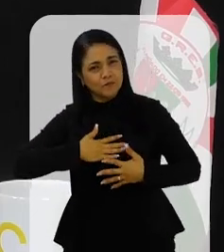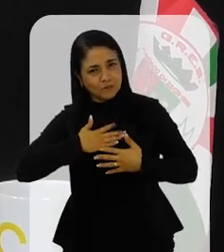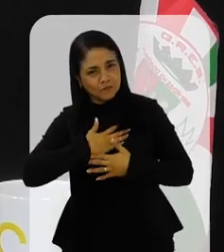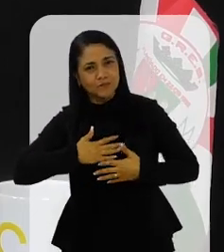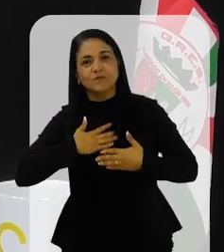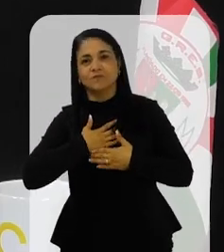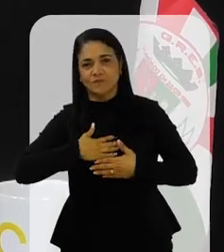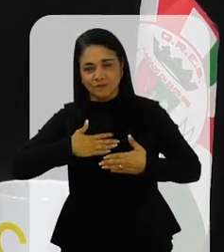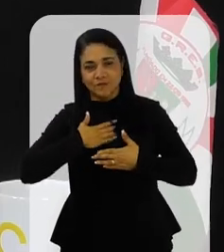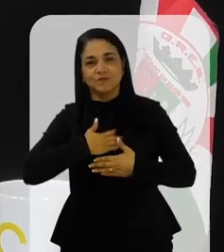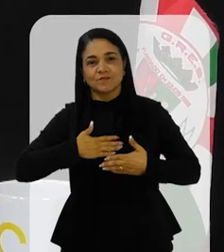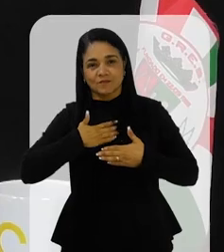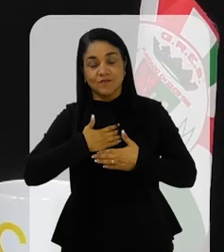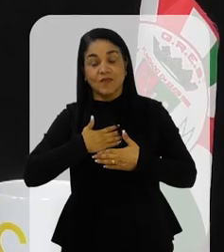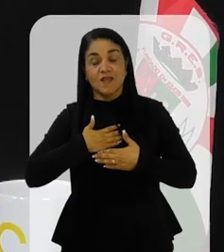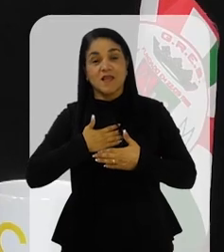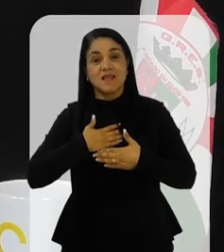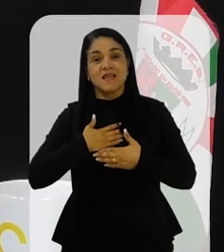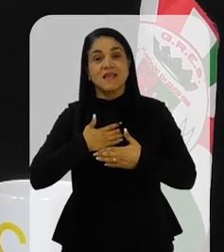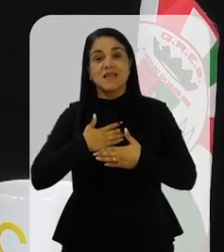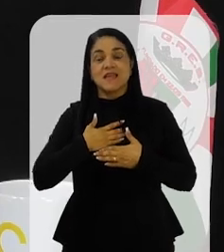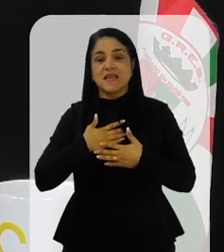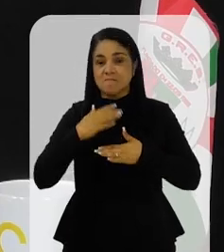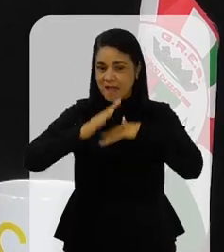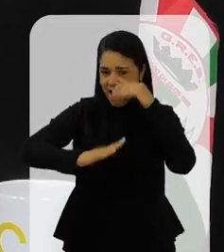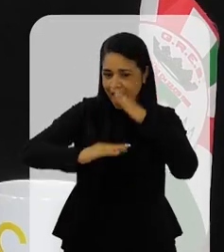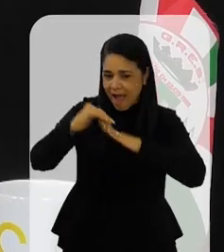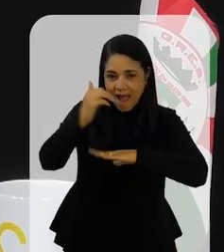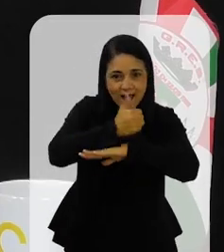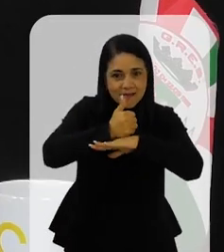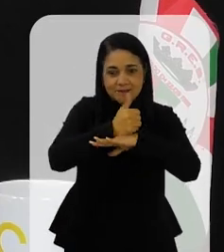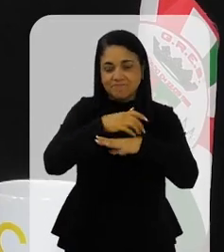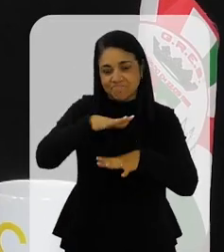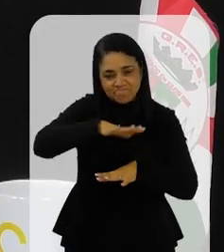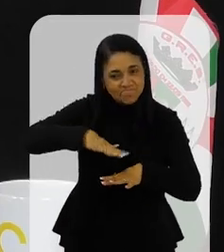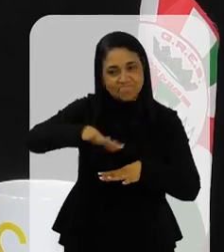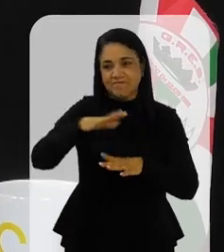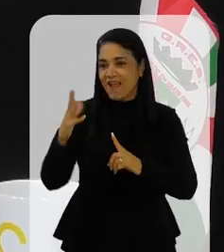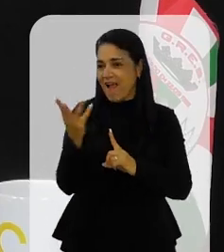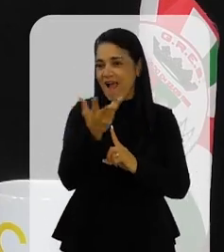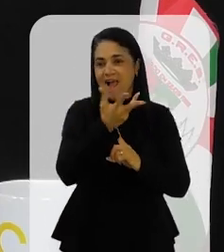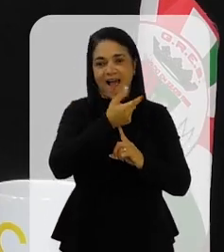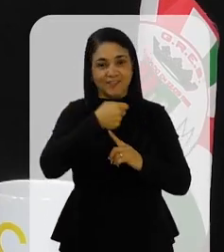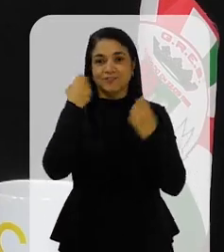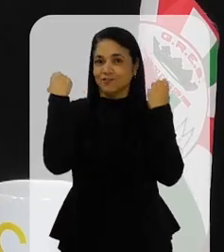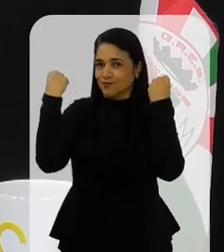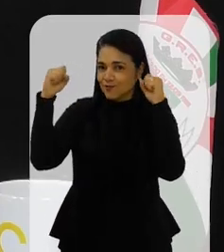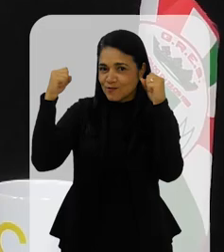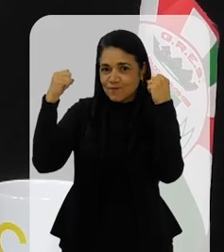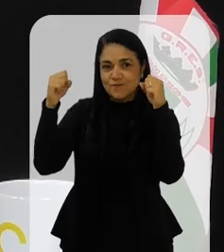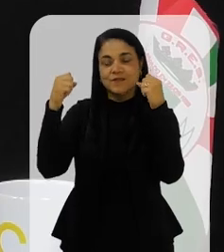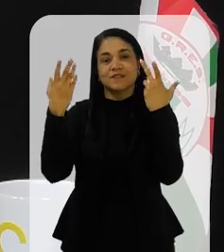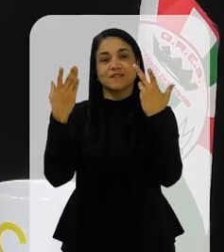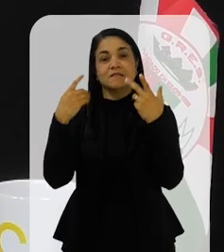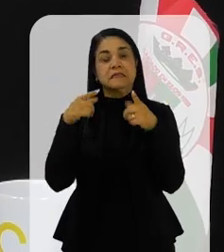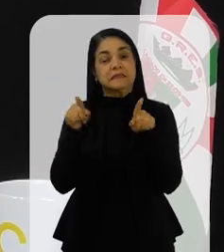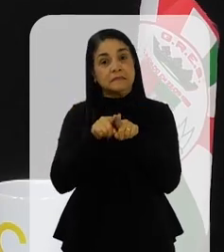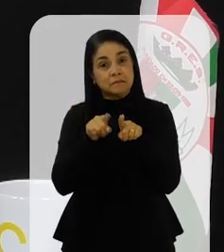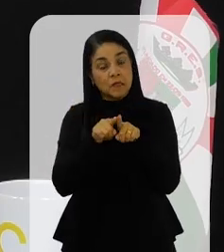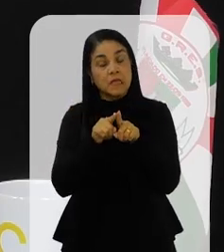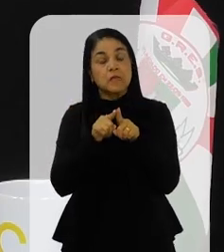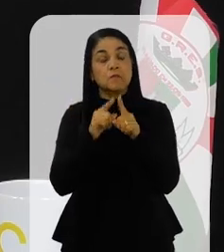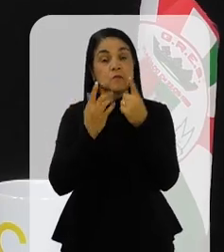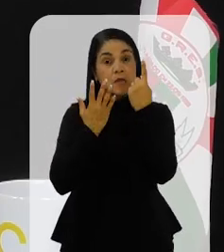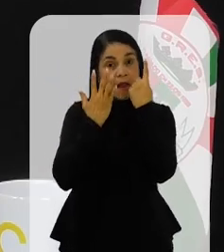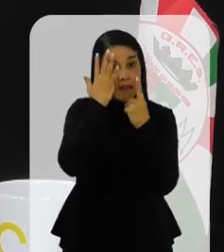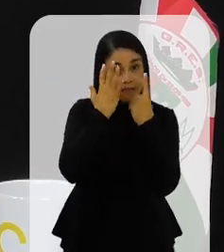sempre a minha esfera sempre é dentro de arte, educação física, esse tipo de coisa. E sempre trouxe para o